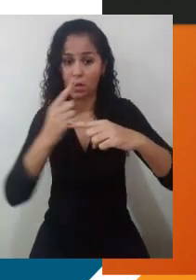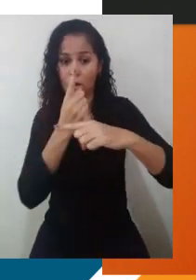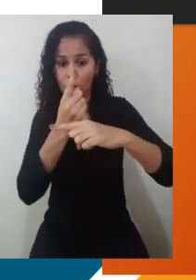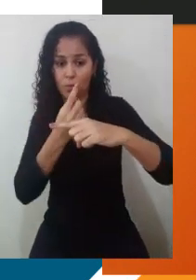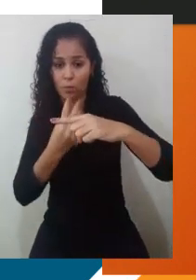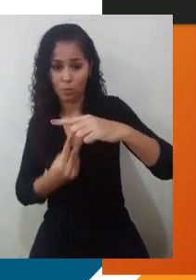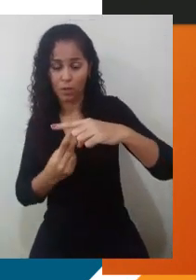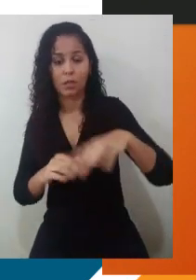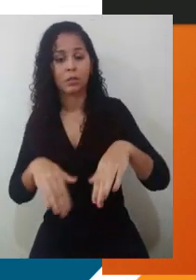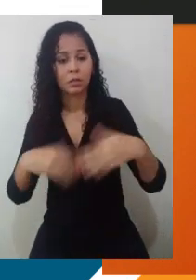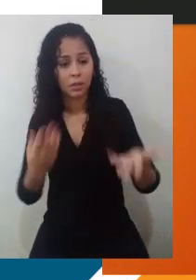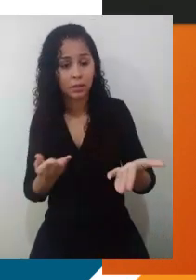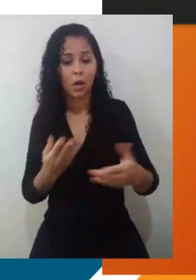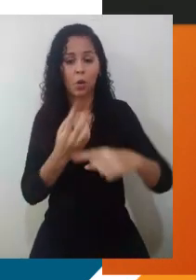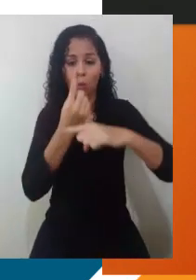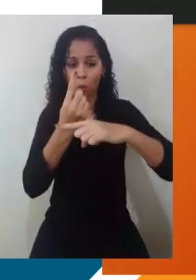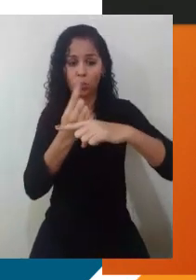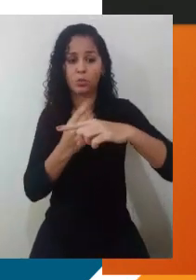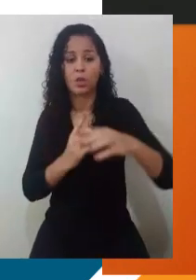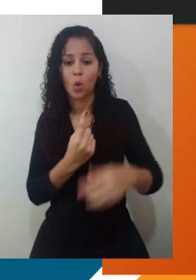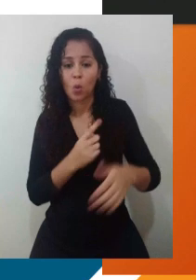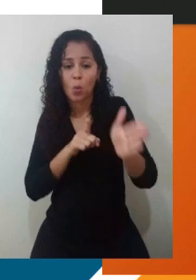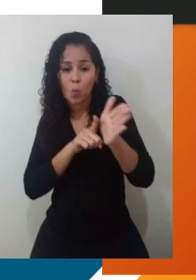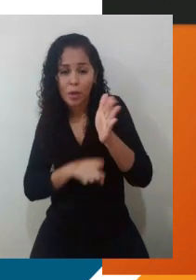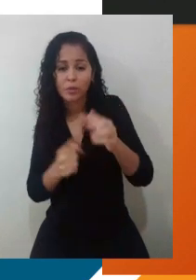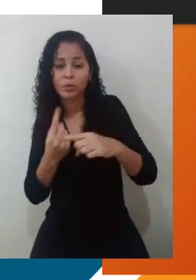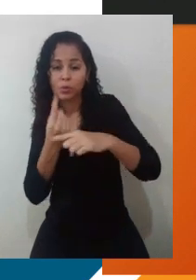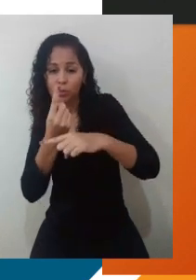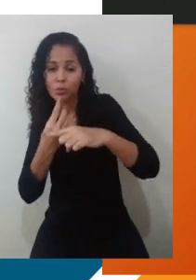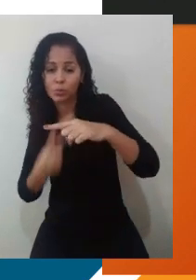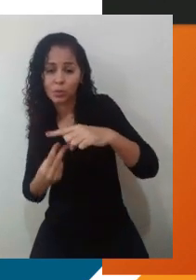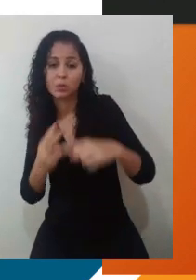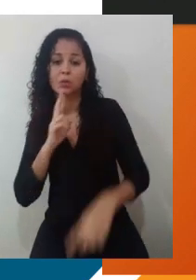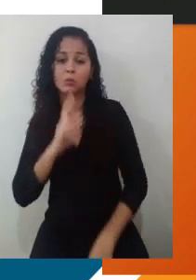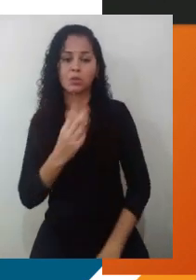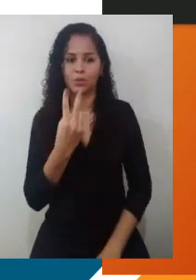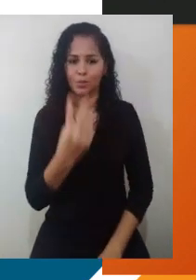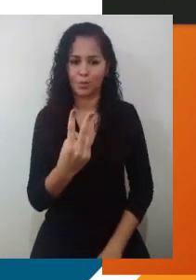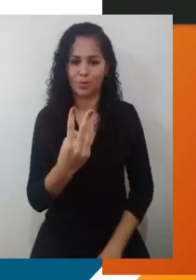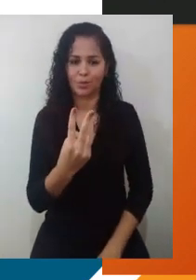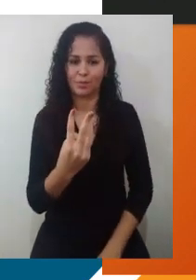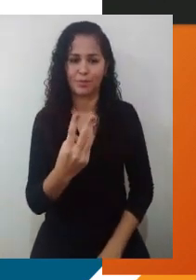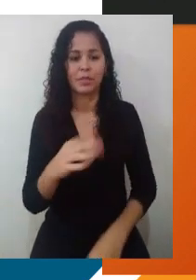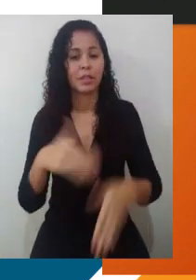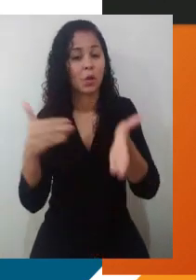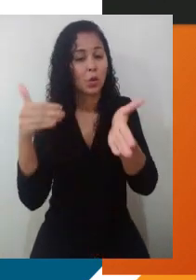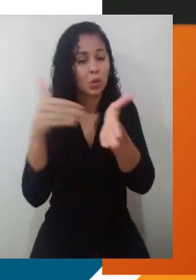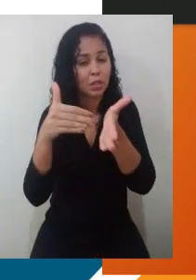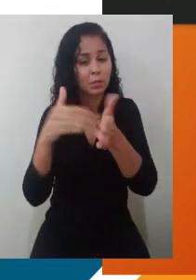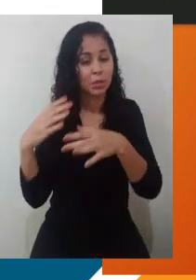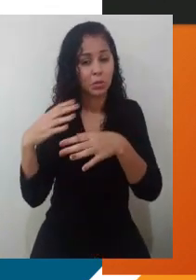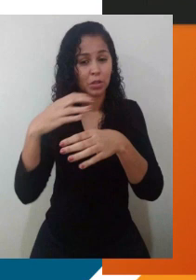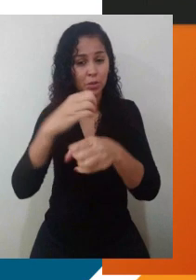dar 1 dividido por 1 menos meio, que é a mesma coisa que 2. Isso quer dizer que o limite dessa soma